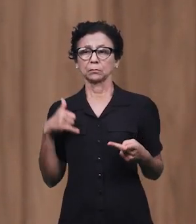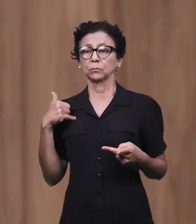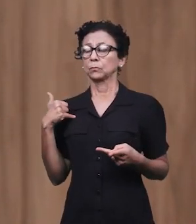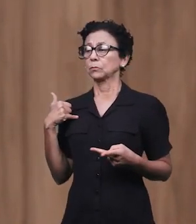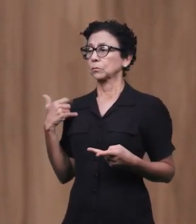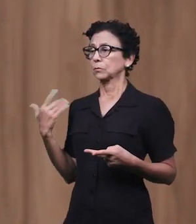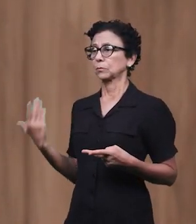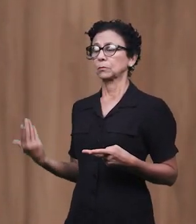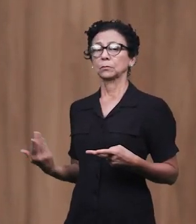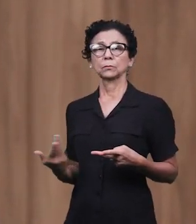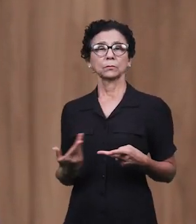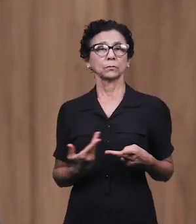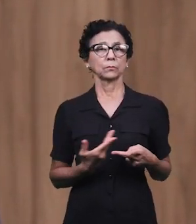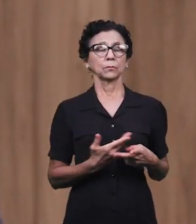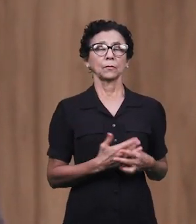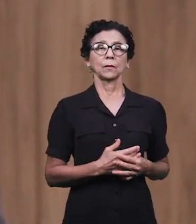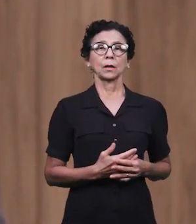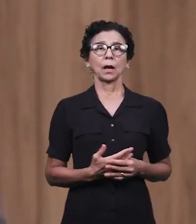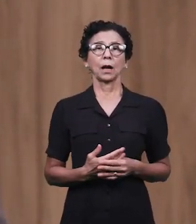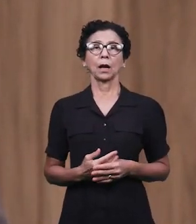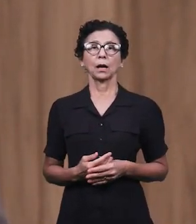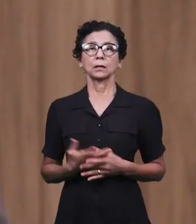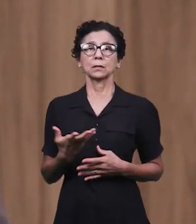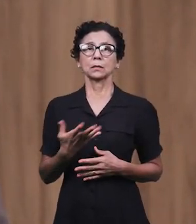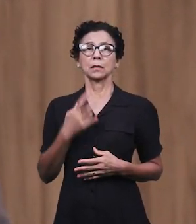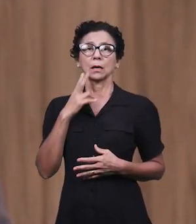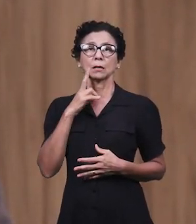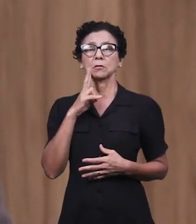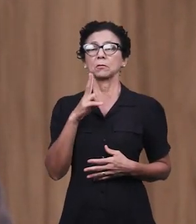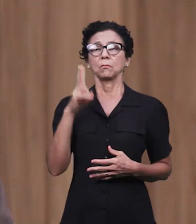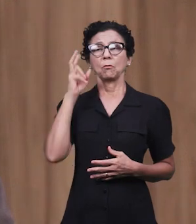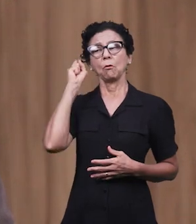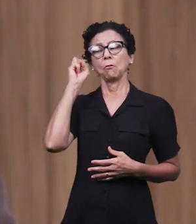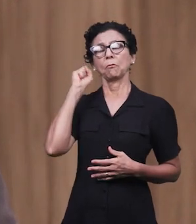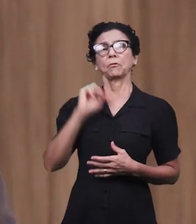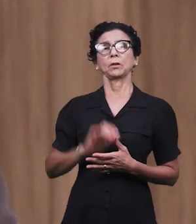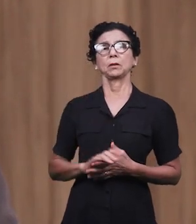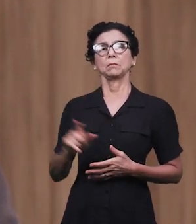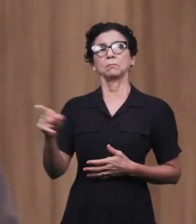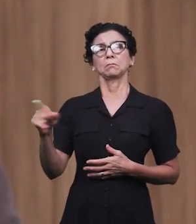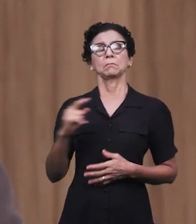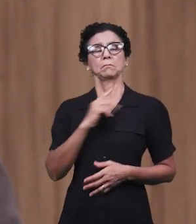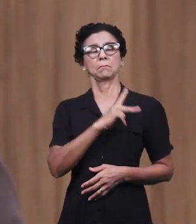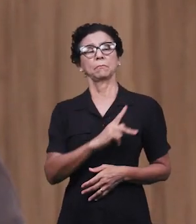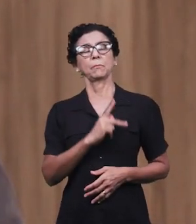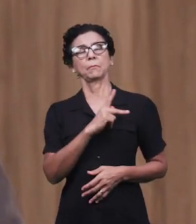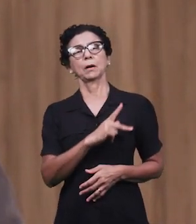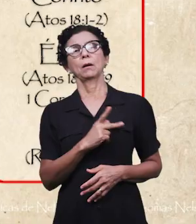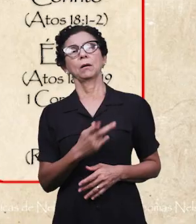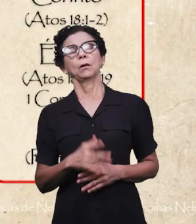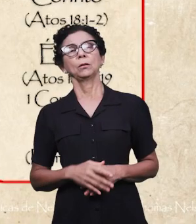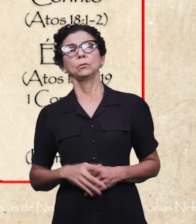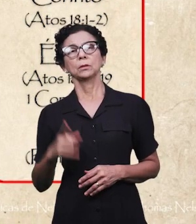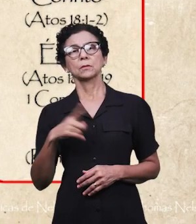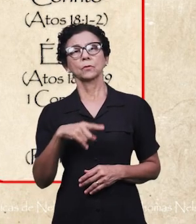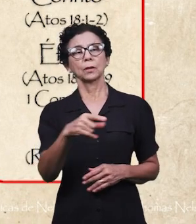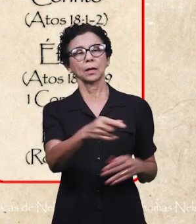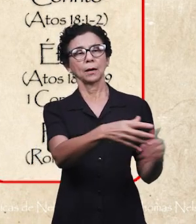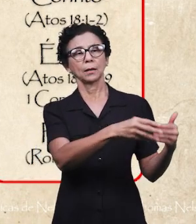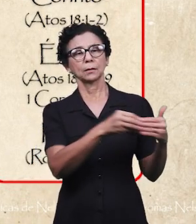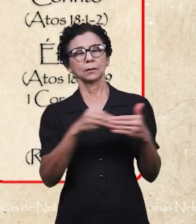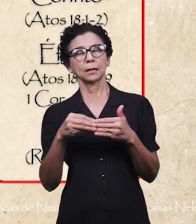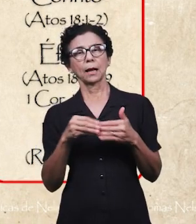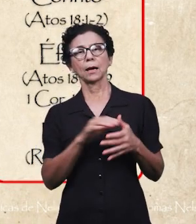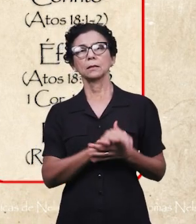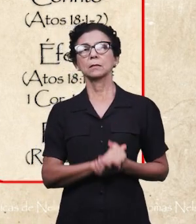prisão, e ele começa a relatar as experiências, dizendo: eu fui fariseu. Ele